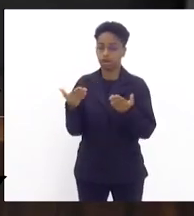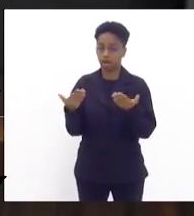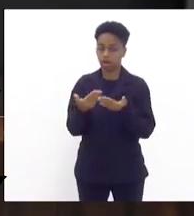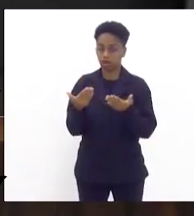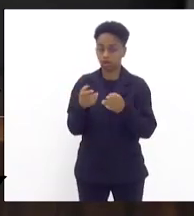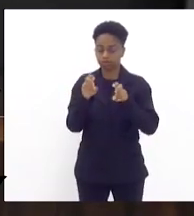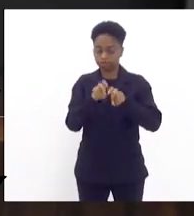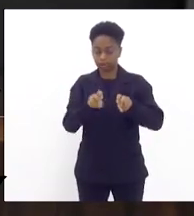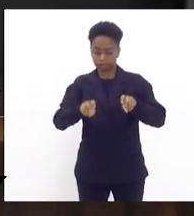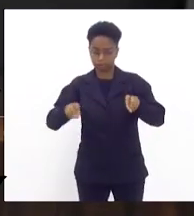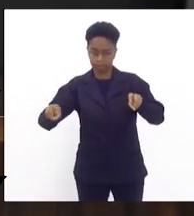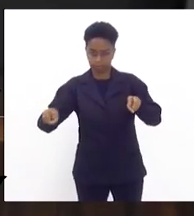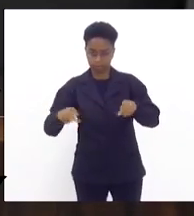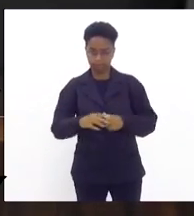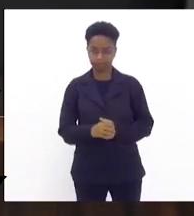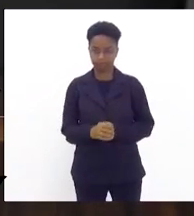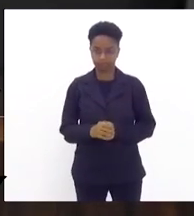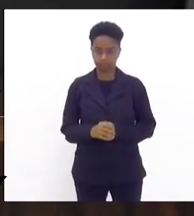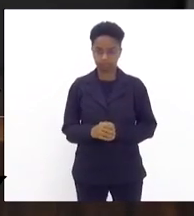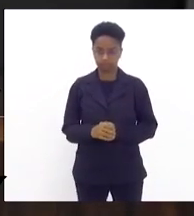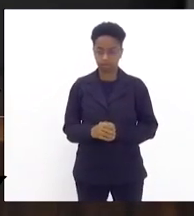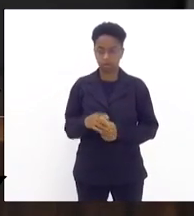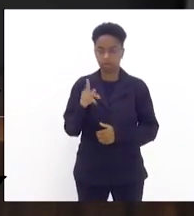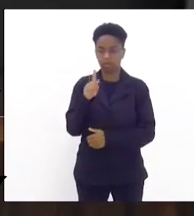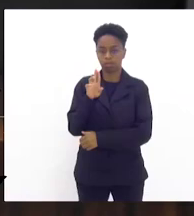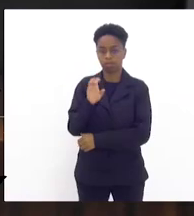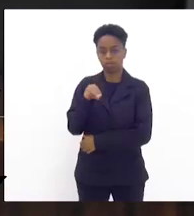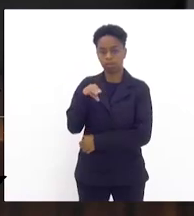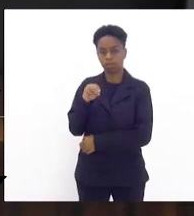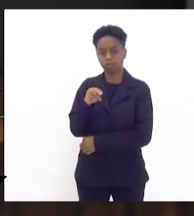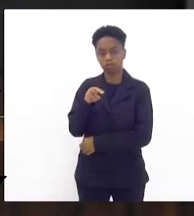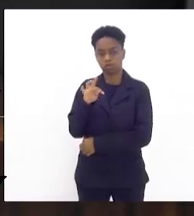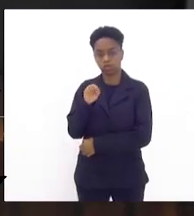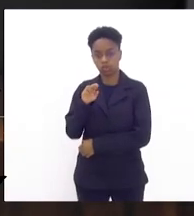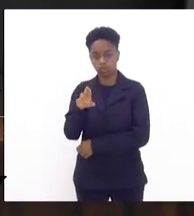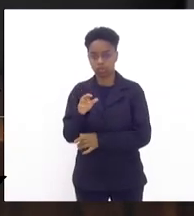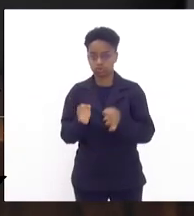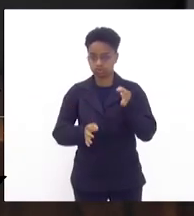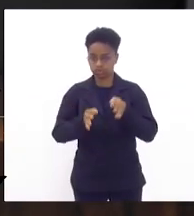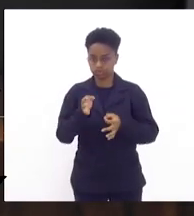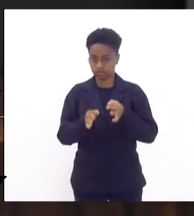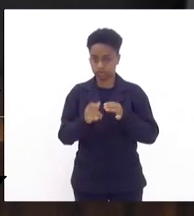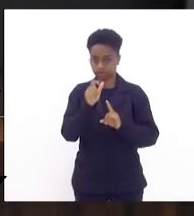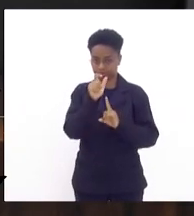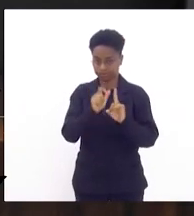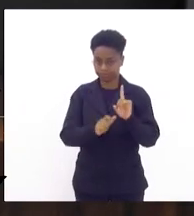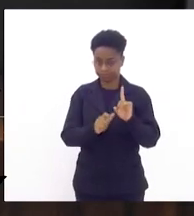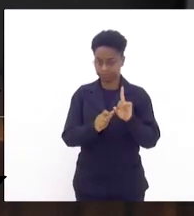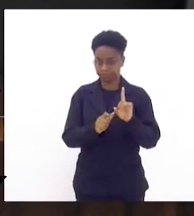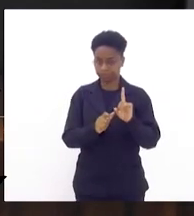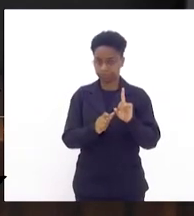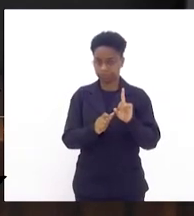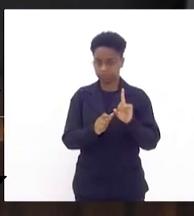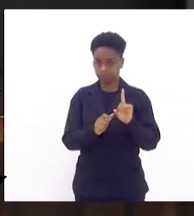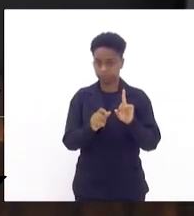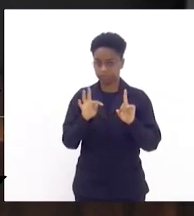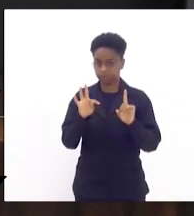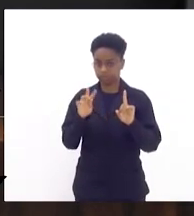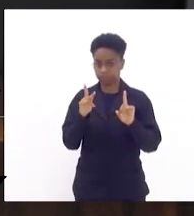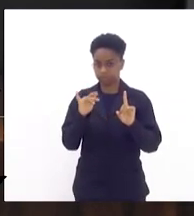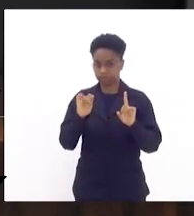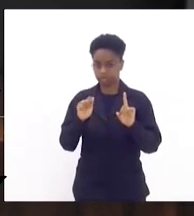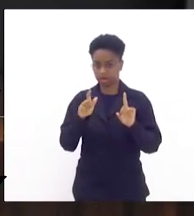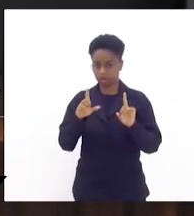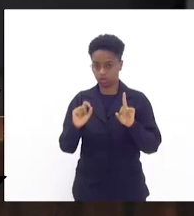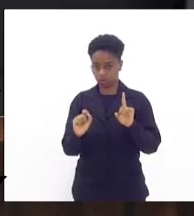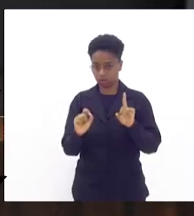a mesa, o promotor de justiça, o senhor Tiago Veras, por